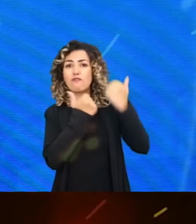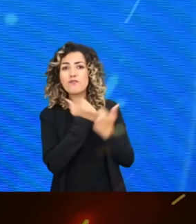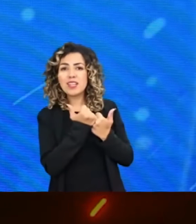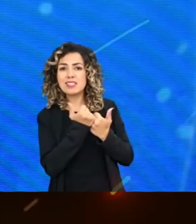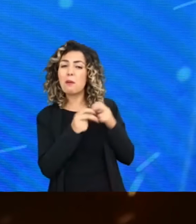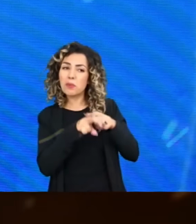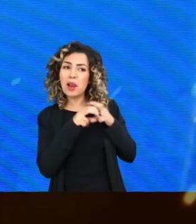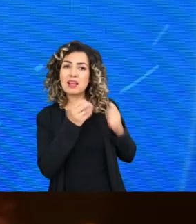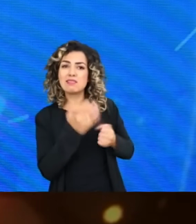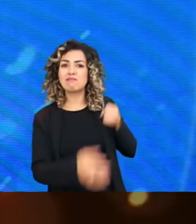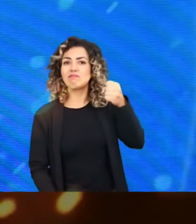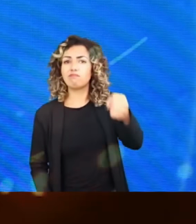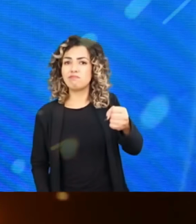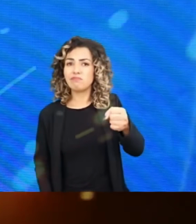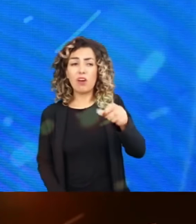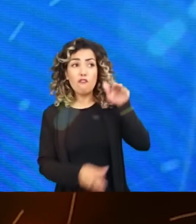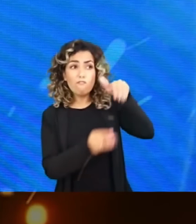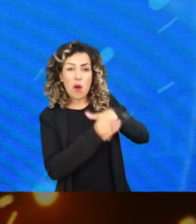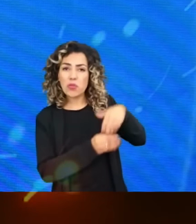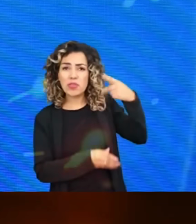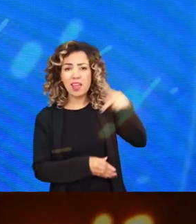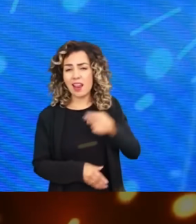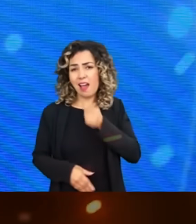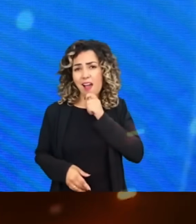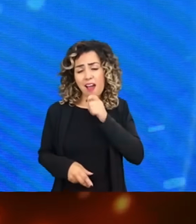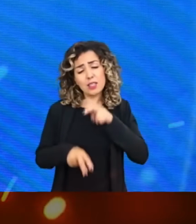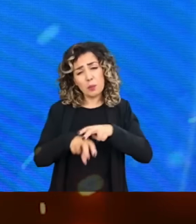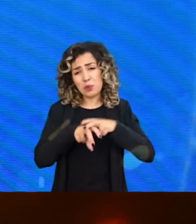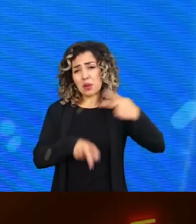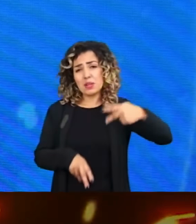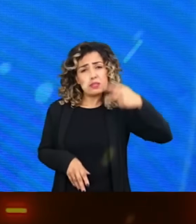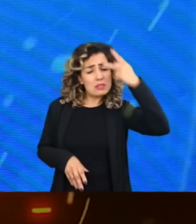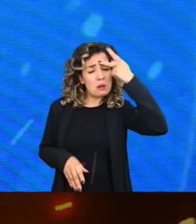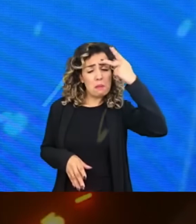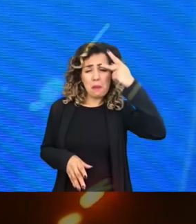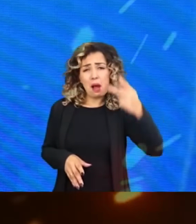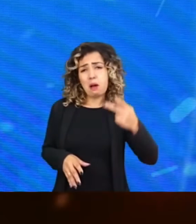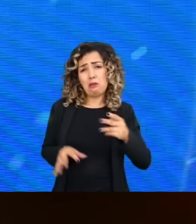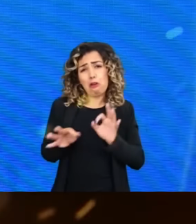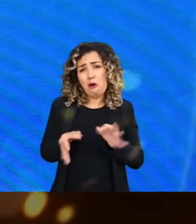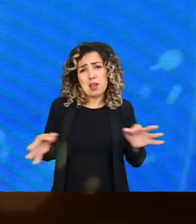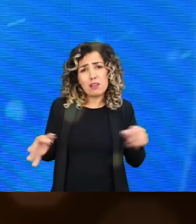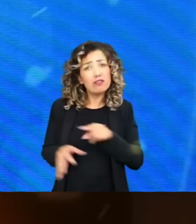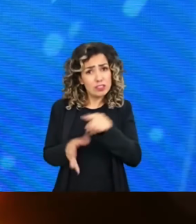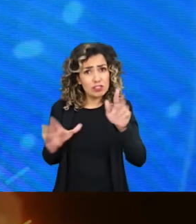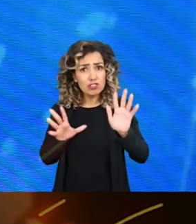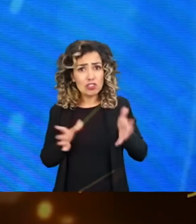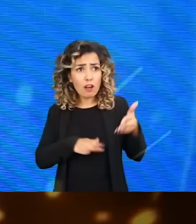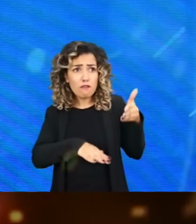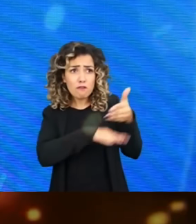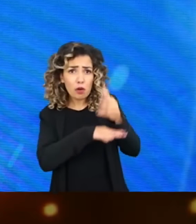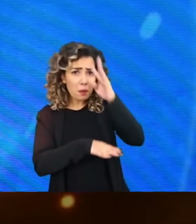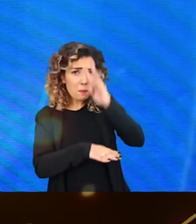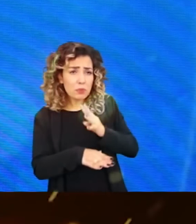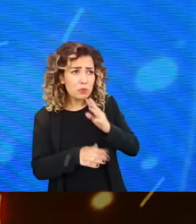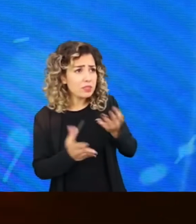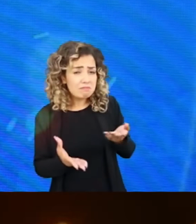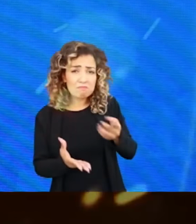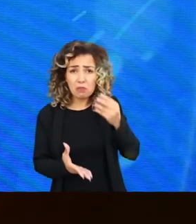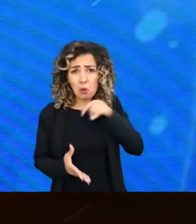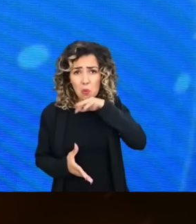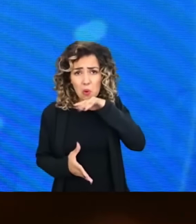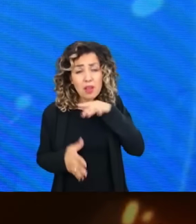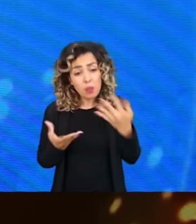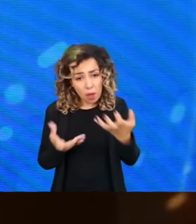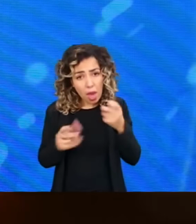esteja esse caos quase todos aqui já tiveram a oportunidade de provar o serviço público e eu peço essa oportunidade votando no 28 no dia 6 que é a revolta